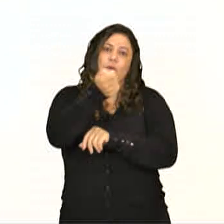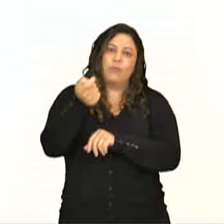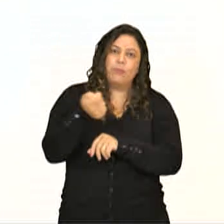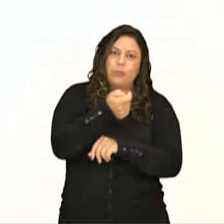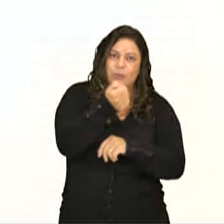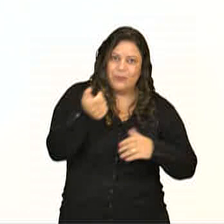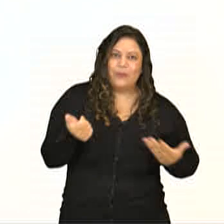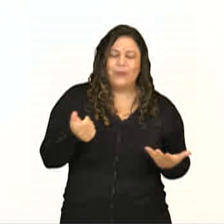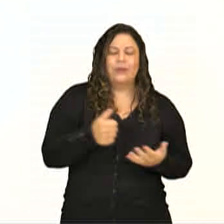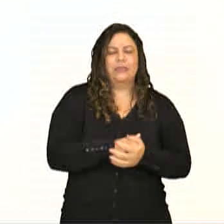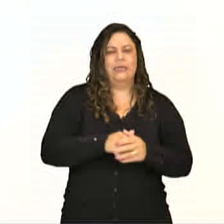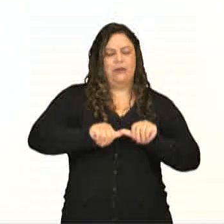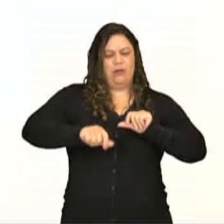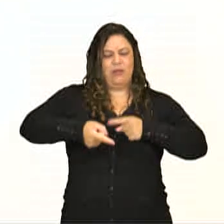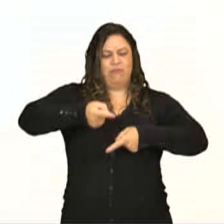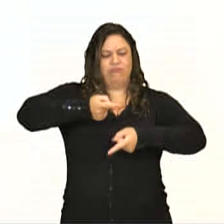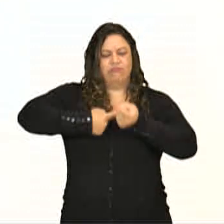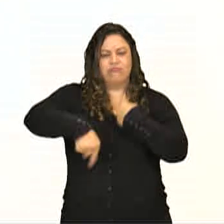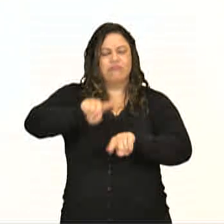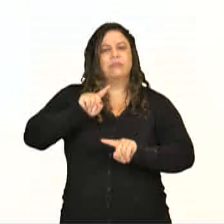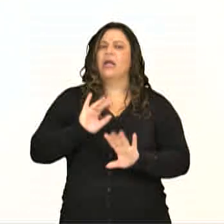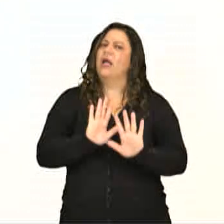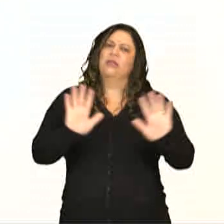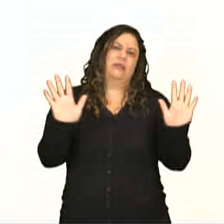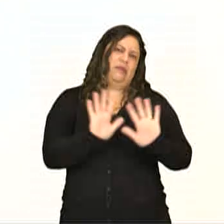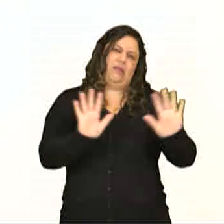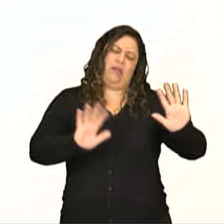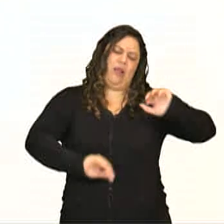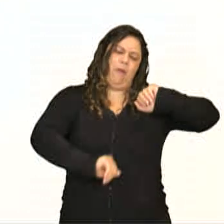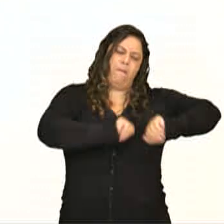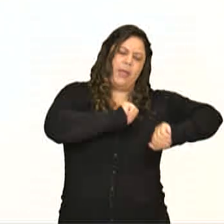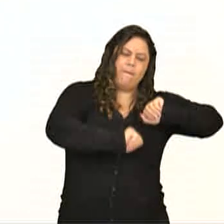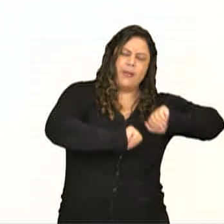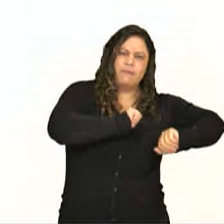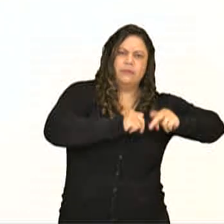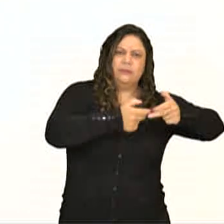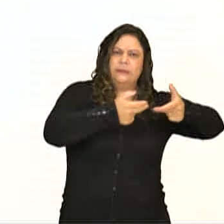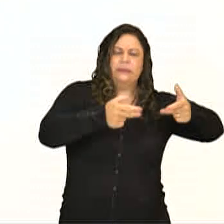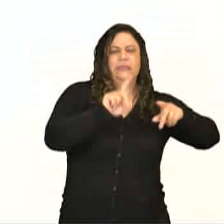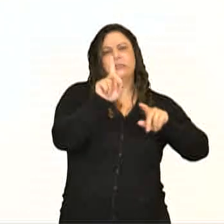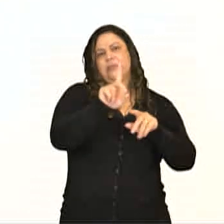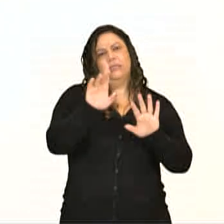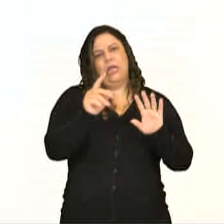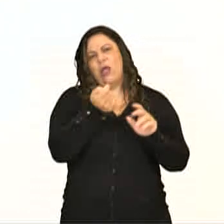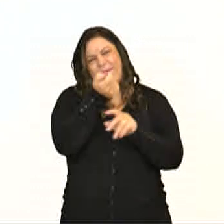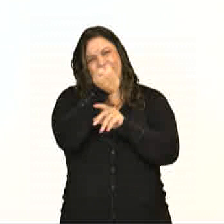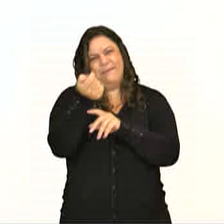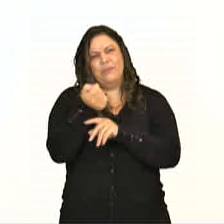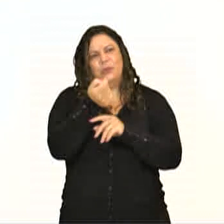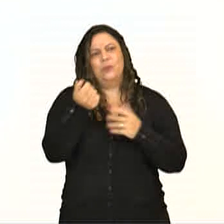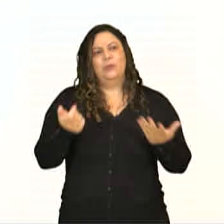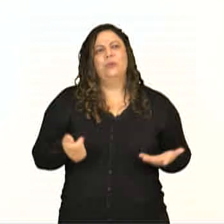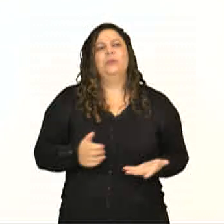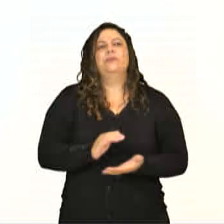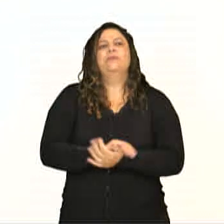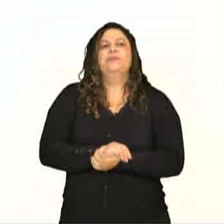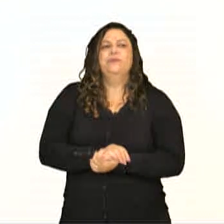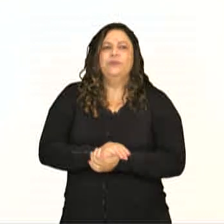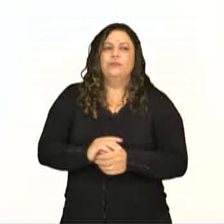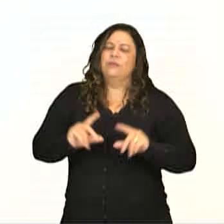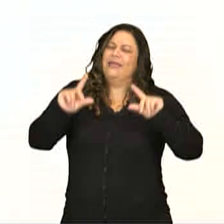toda aquela transformação, aquela industrialização em cima deles. Ou seja, olha lá, ó,